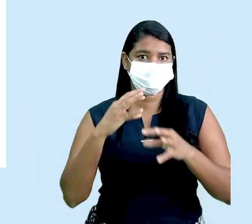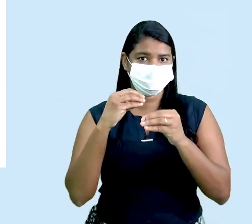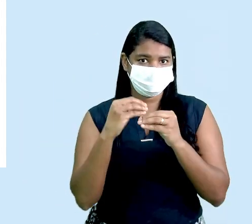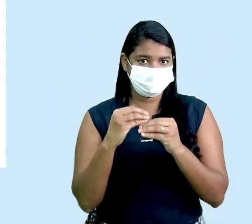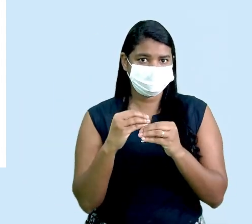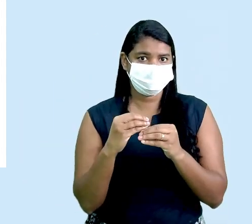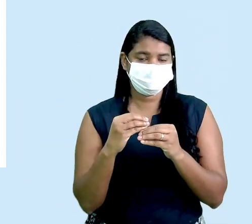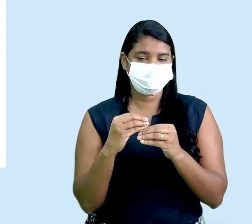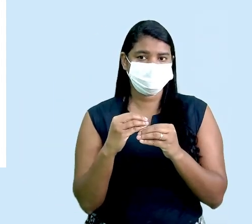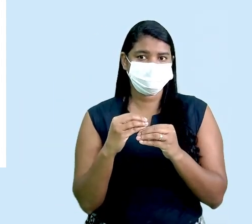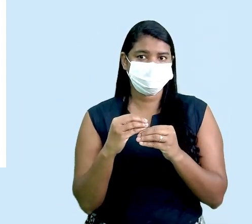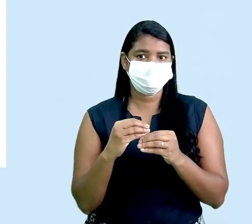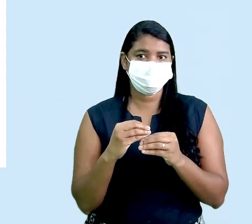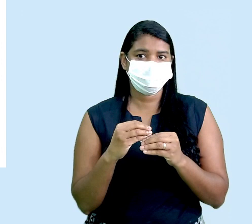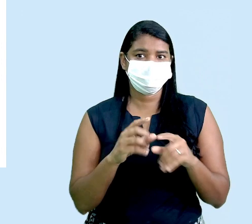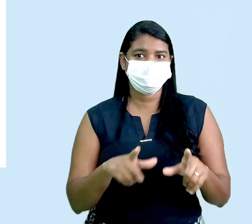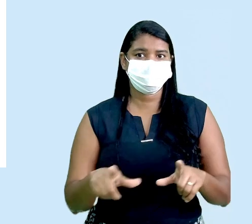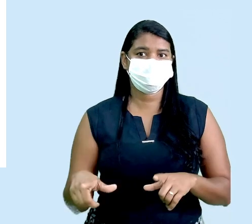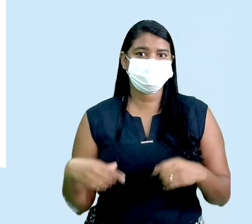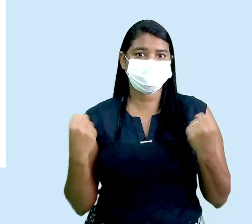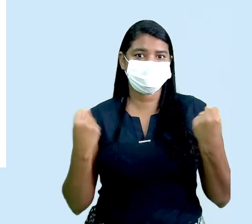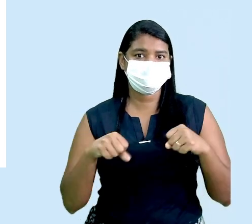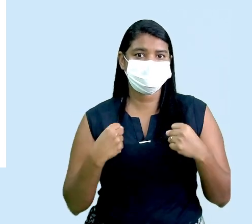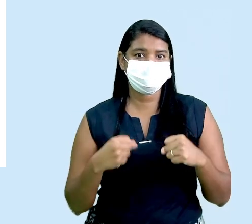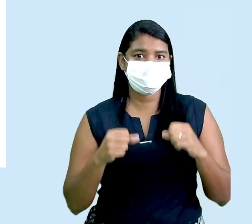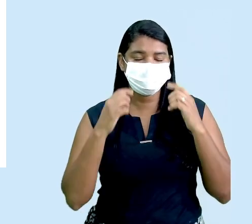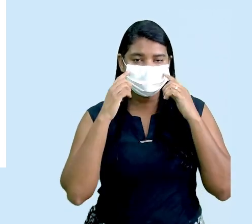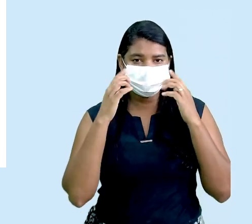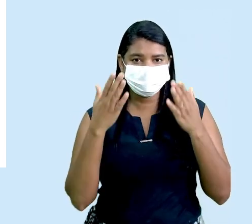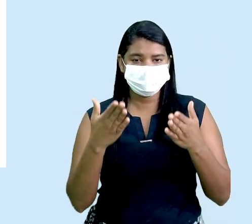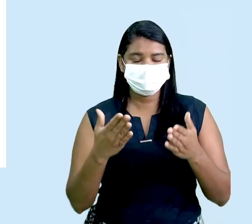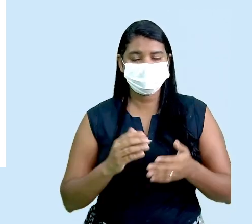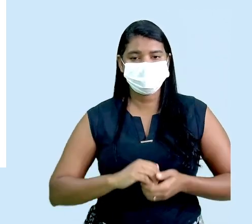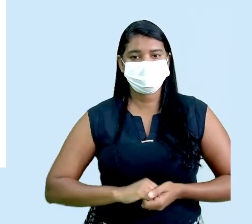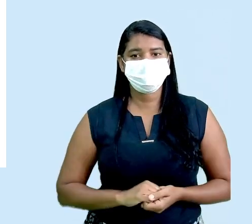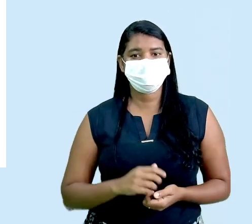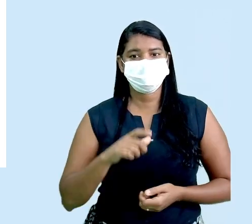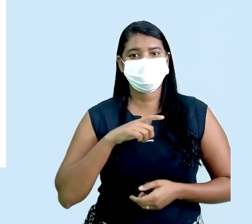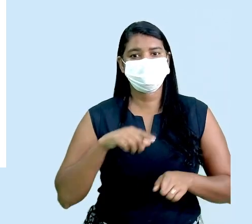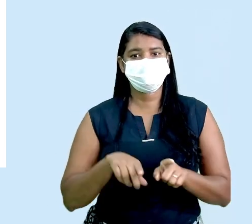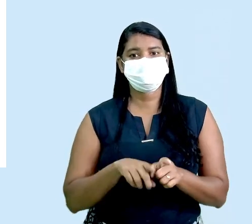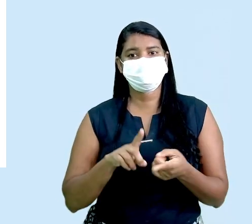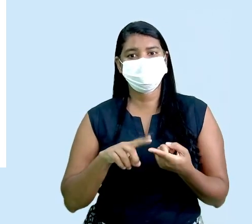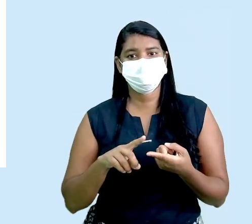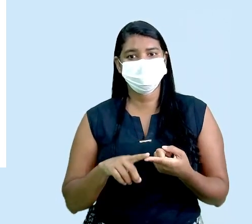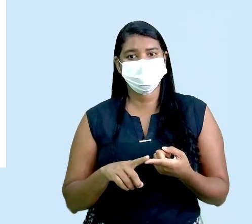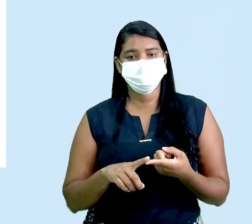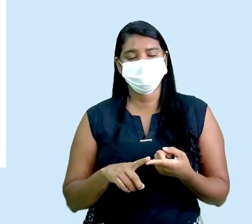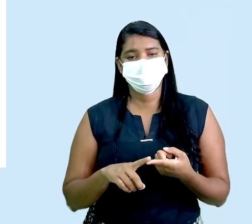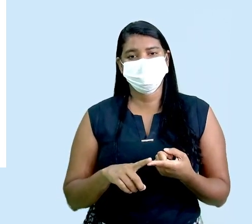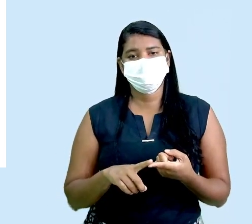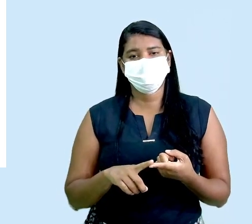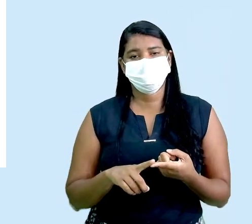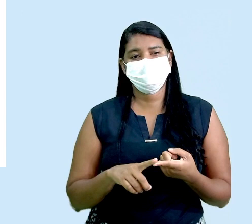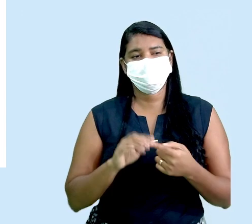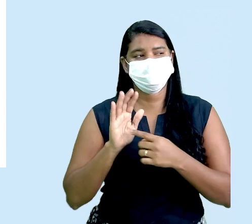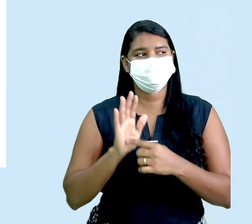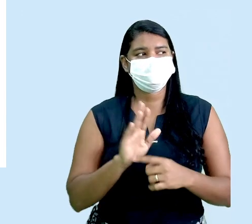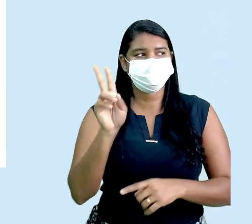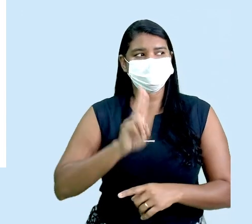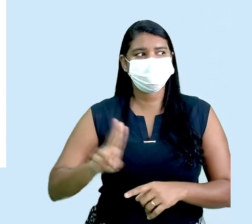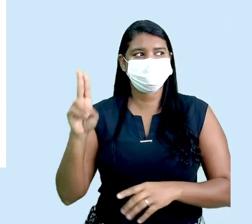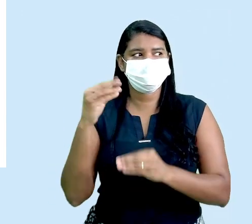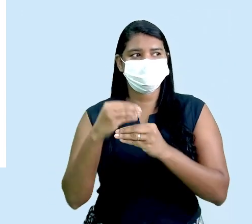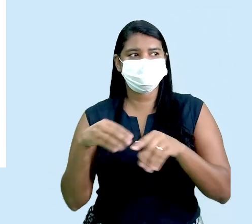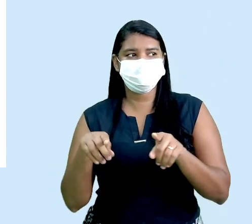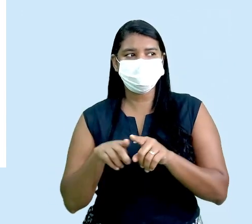composição estética daquele espaço. E a gente precisa ficar atento a isso também. Existem ainda também os estilos retrô, vintage, né, que utilizam